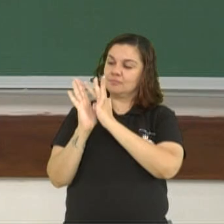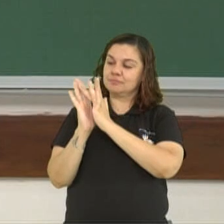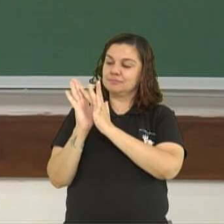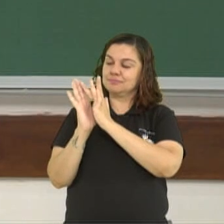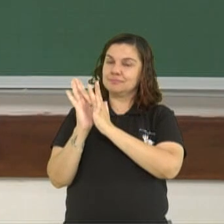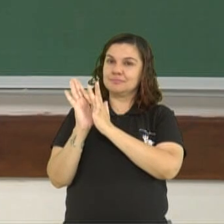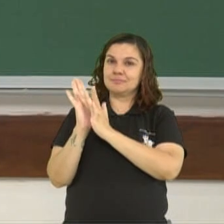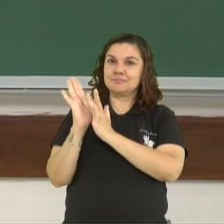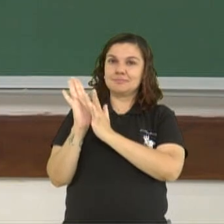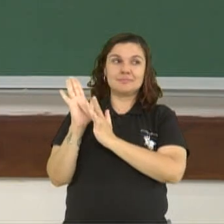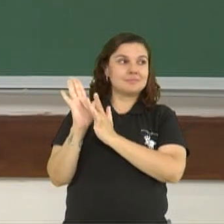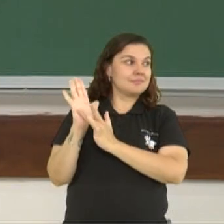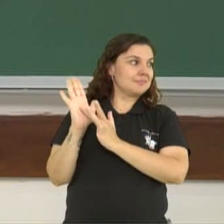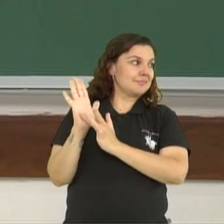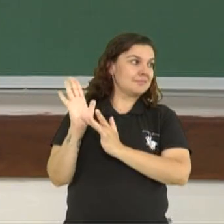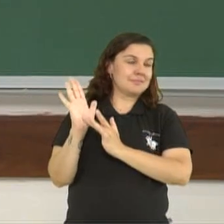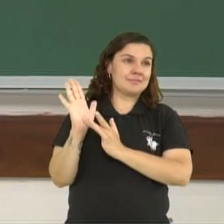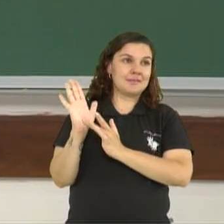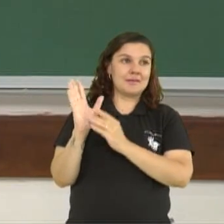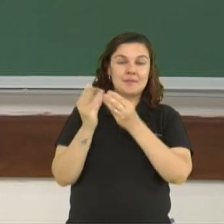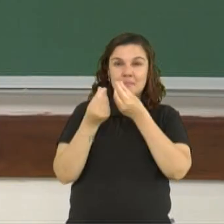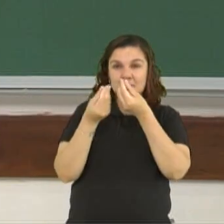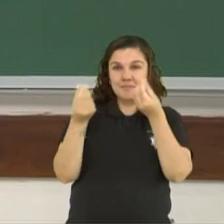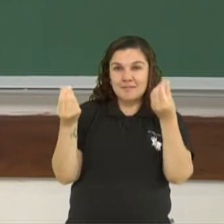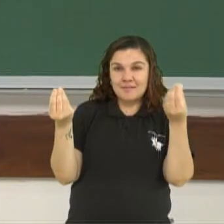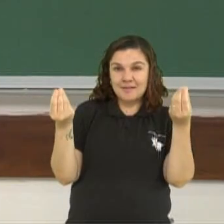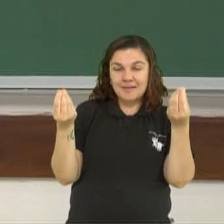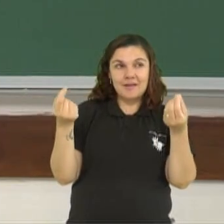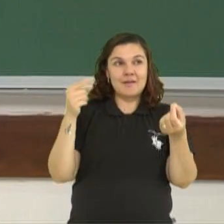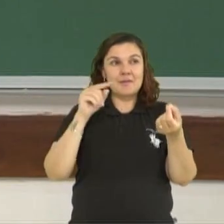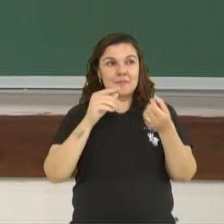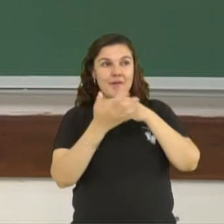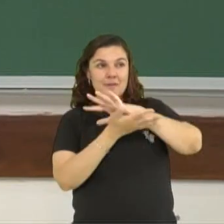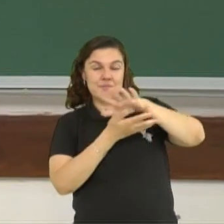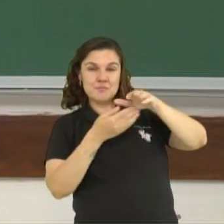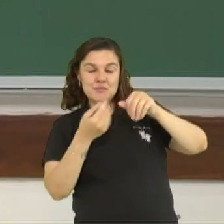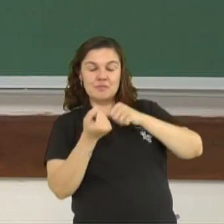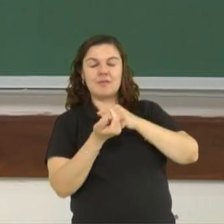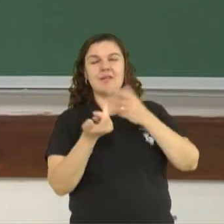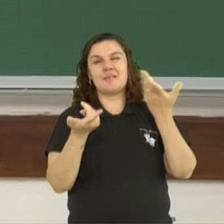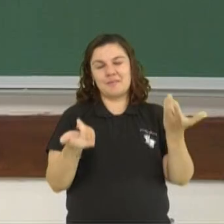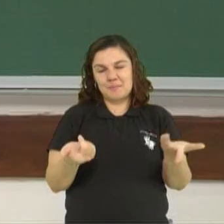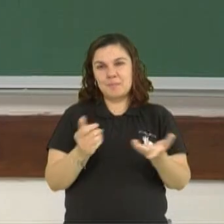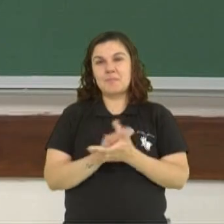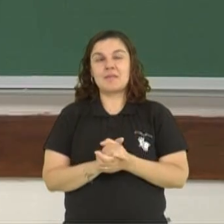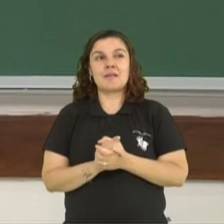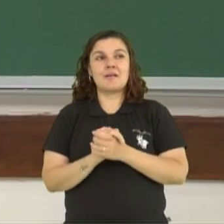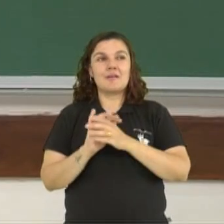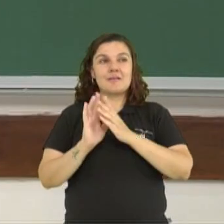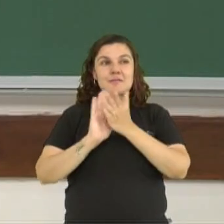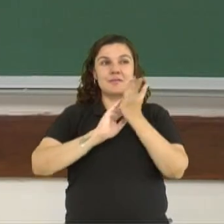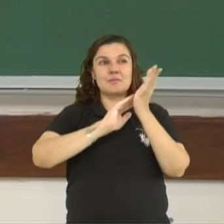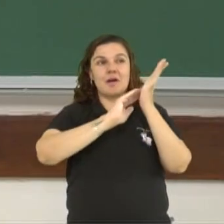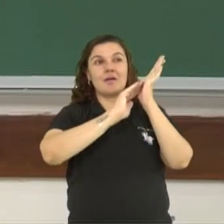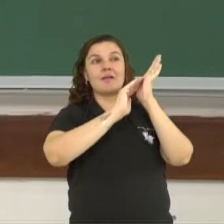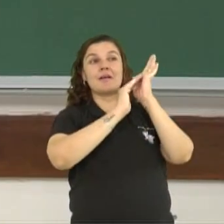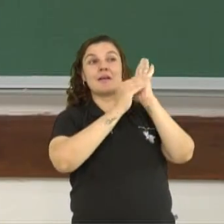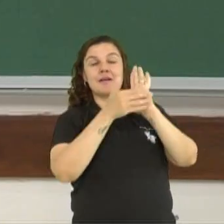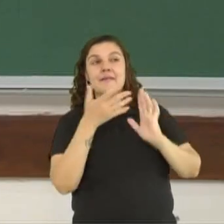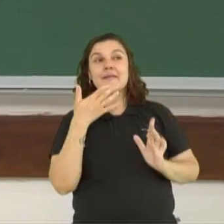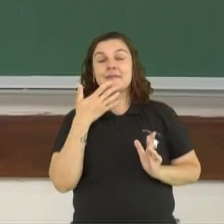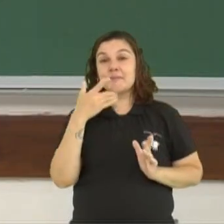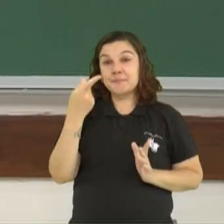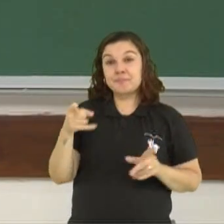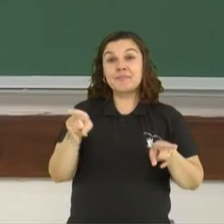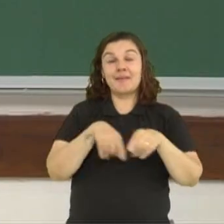dedo nesse lápis e vai fazer aquele pozinho, que ele vai se misturar com o branco e com o próprio escuro. Então ele tem aquela passagem gradual. E